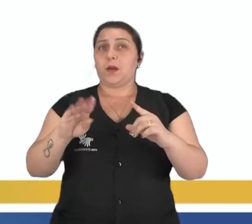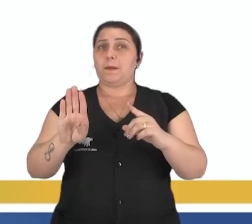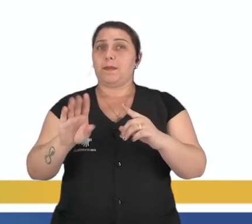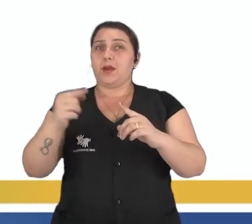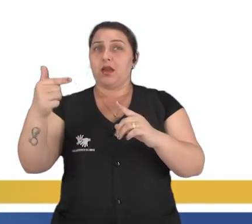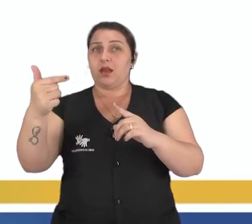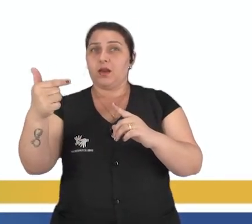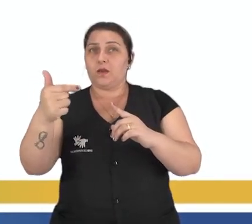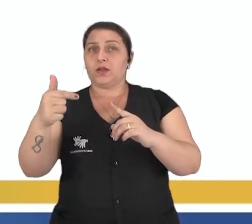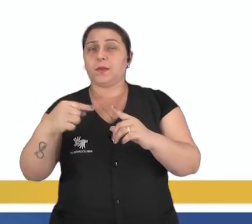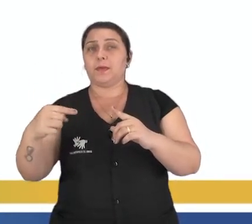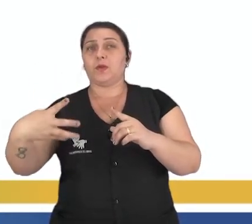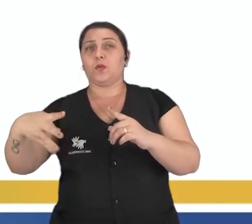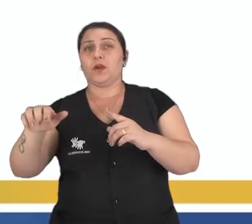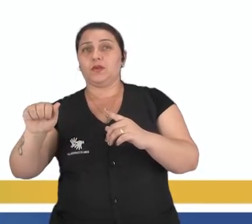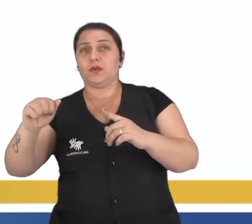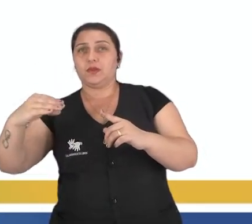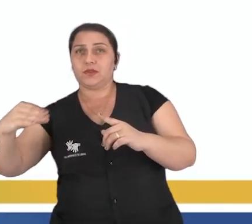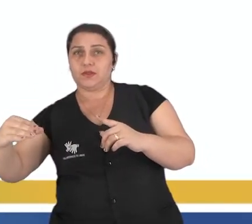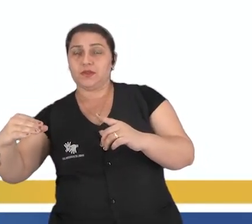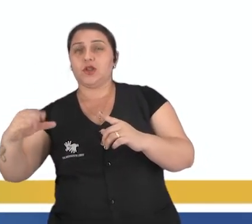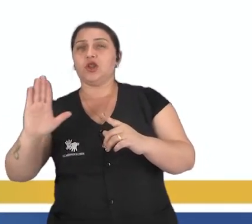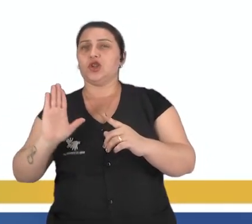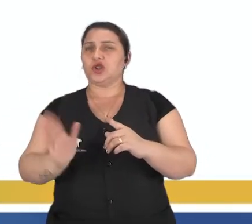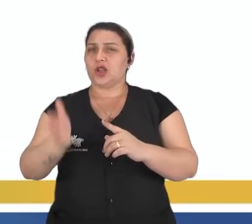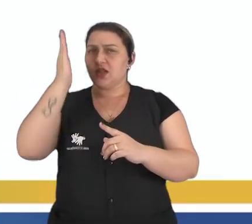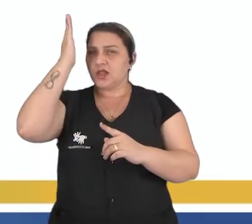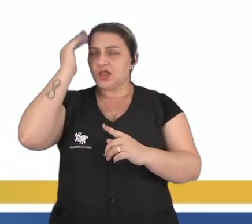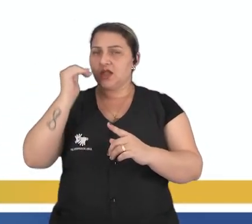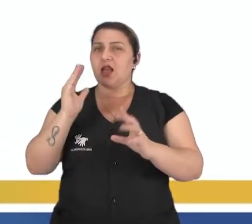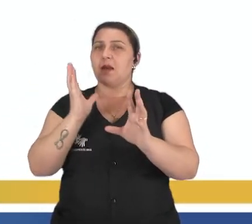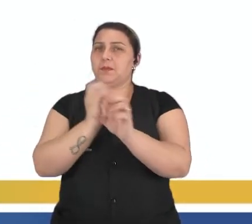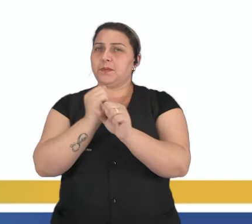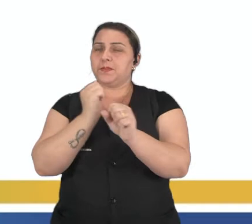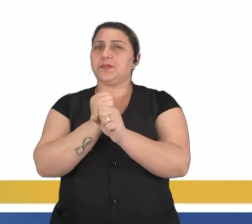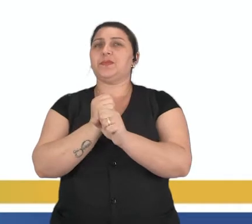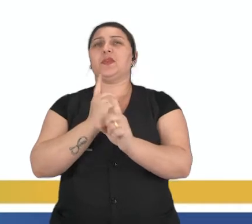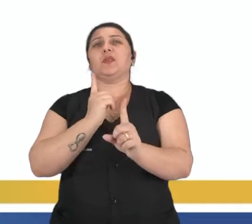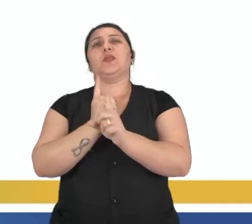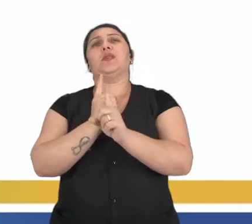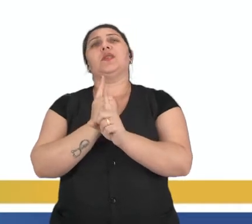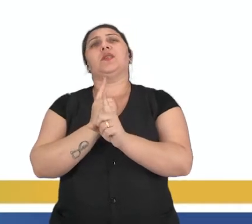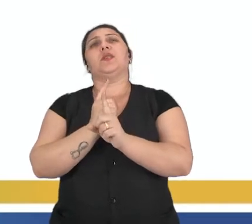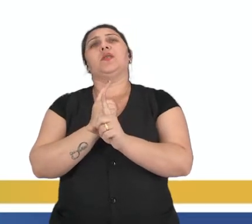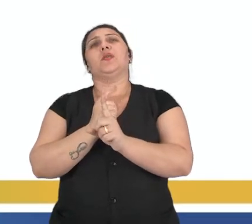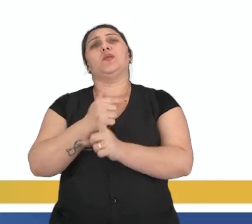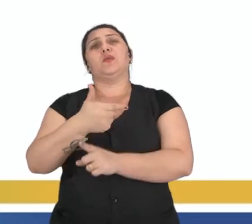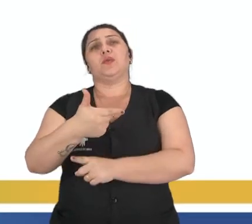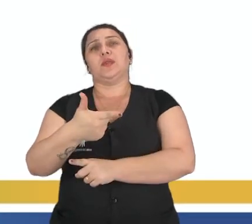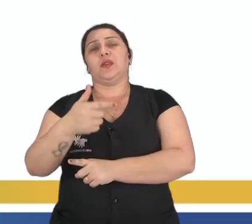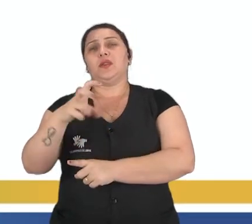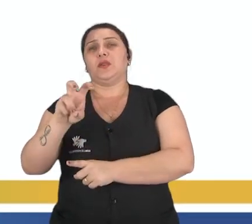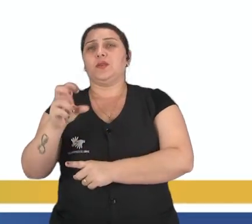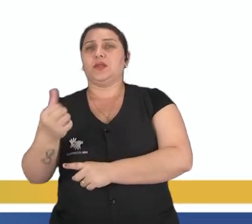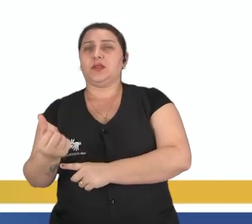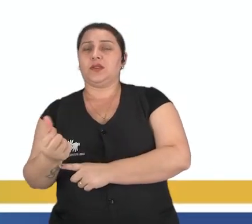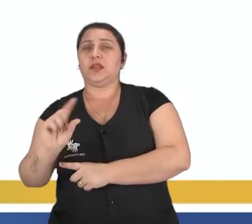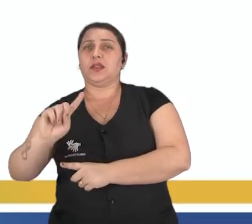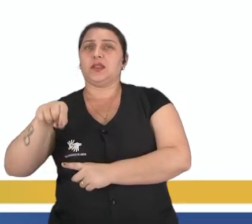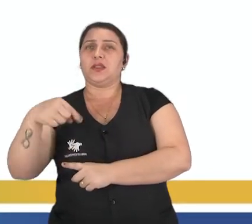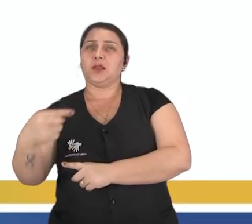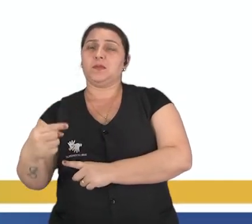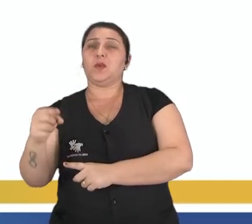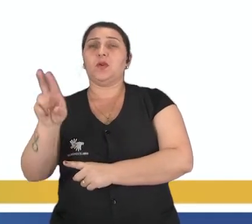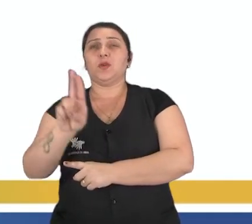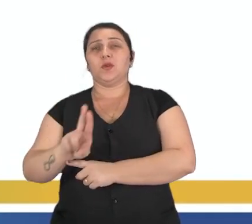4ac. Fazendo as continhas do delta que você já sabe fazer, a gente encontra 256. E depois a